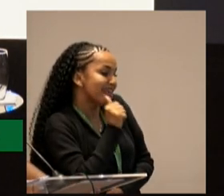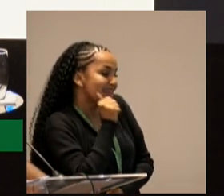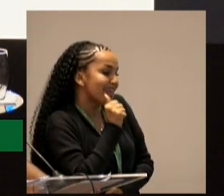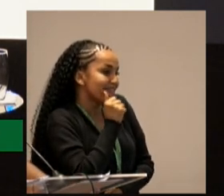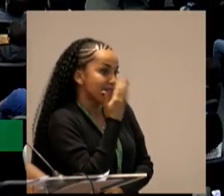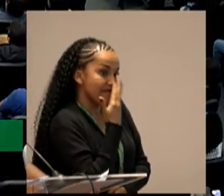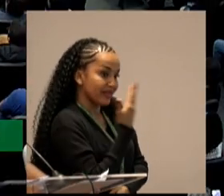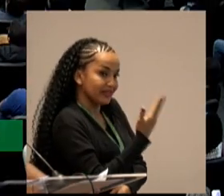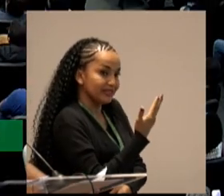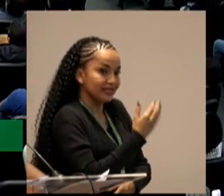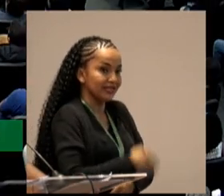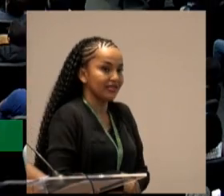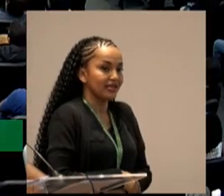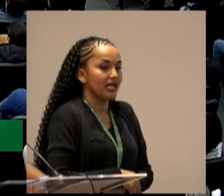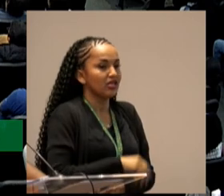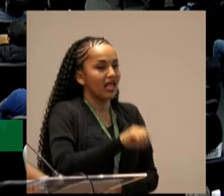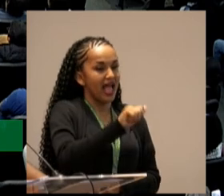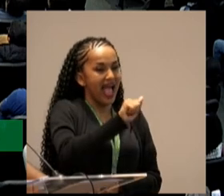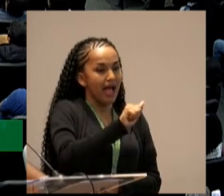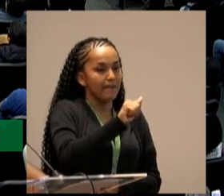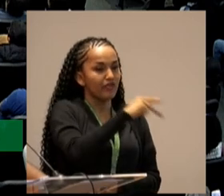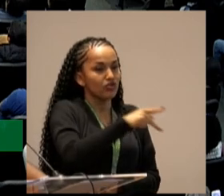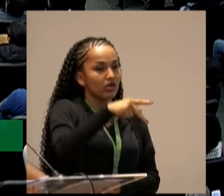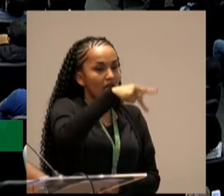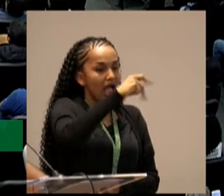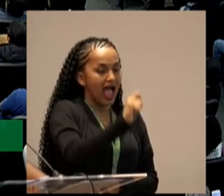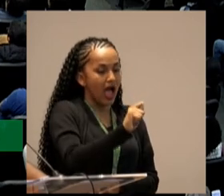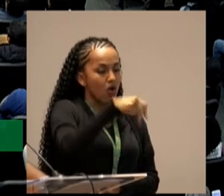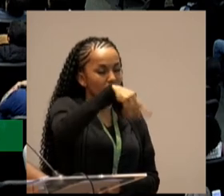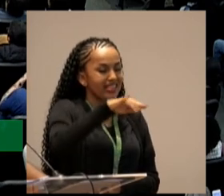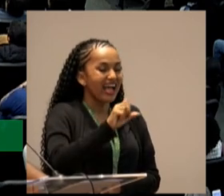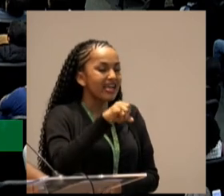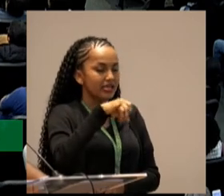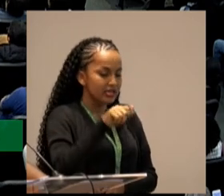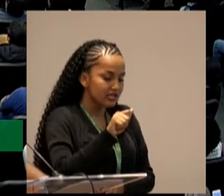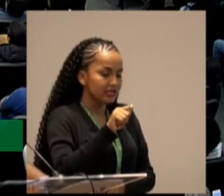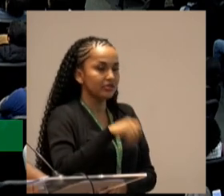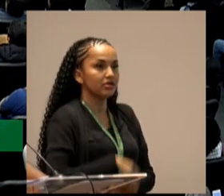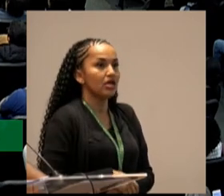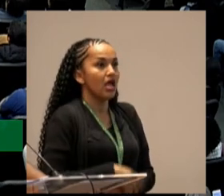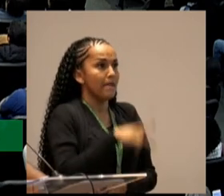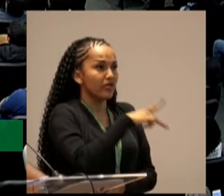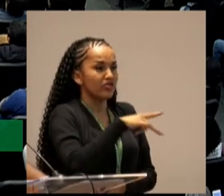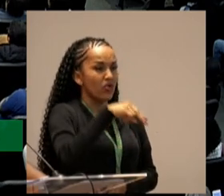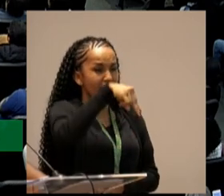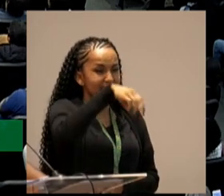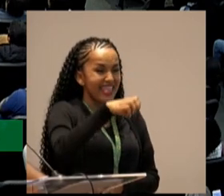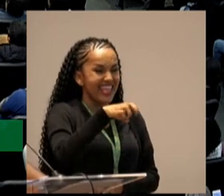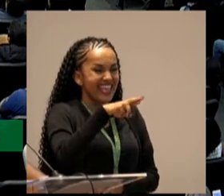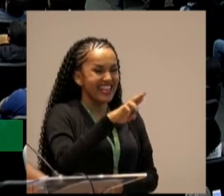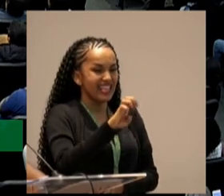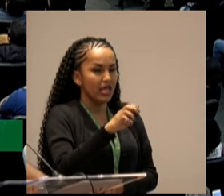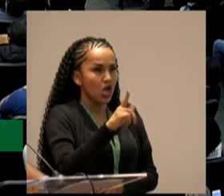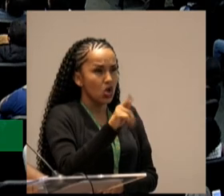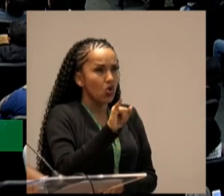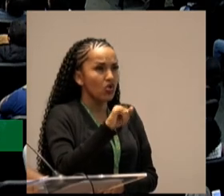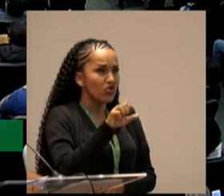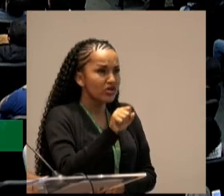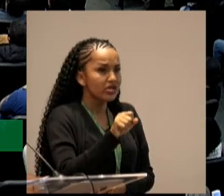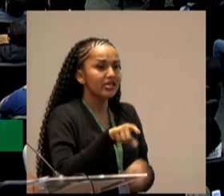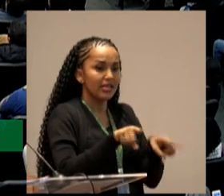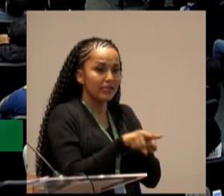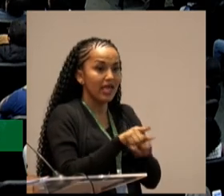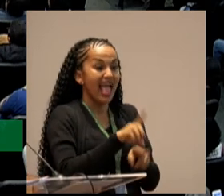minha frente. Dona Altair, professora Altair, professora Nelly Góes e a